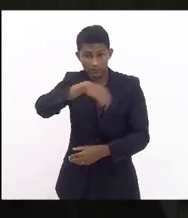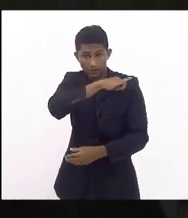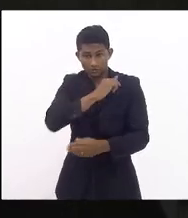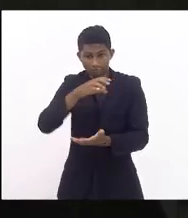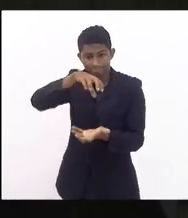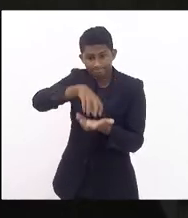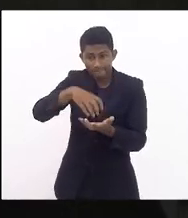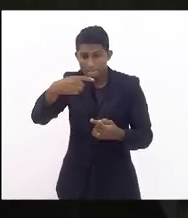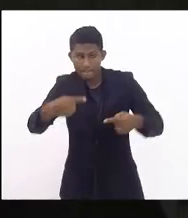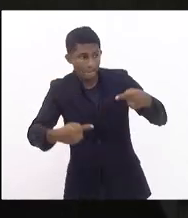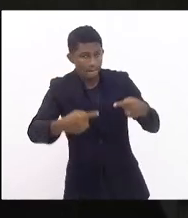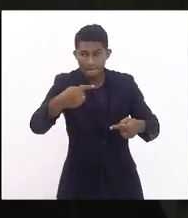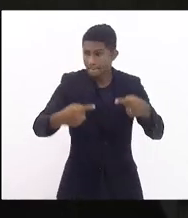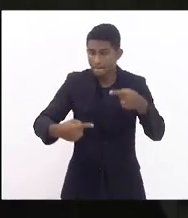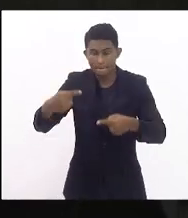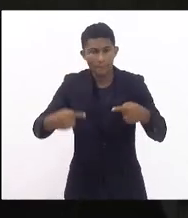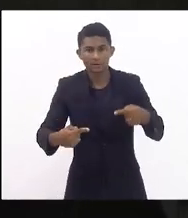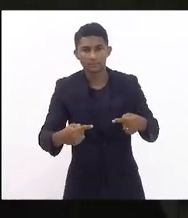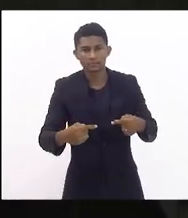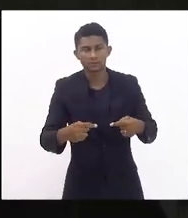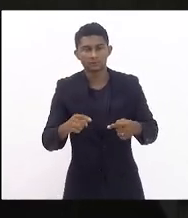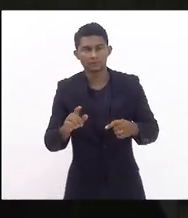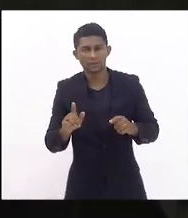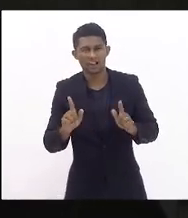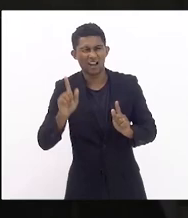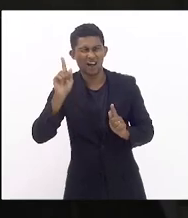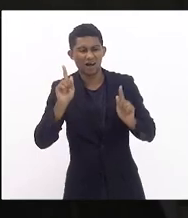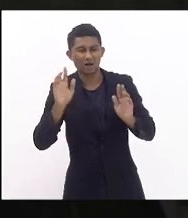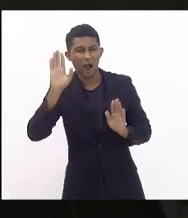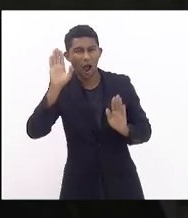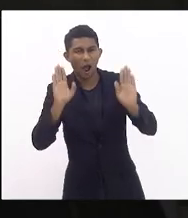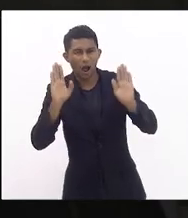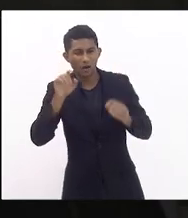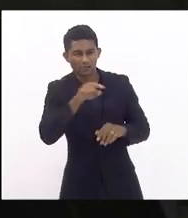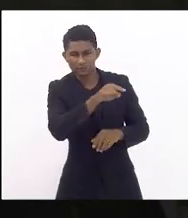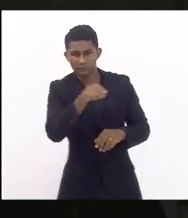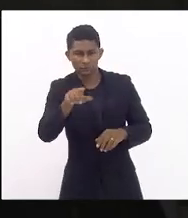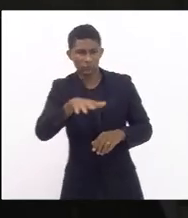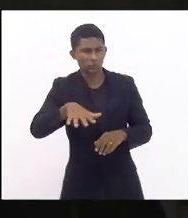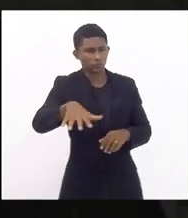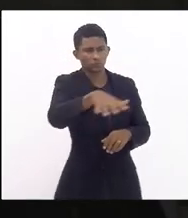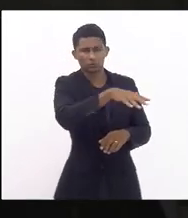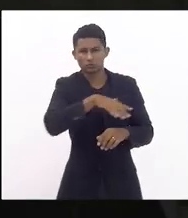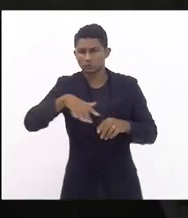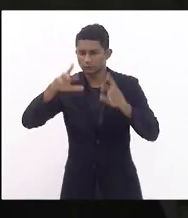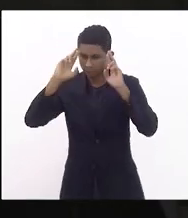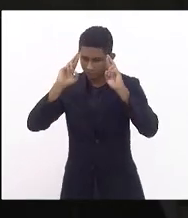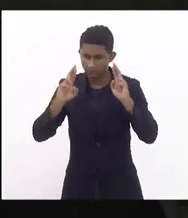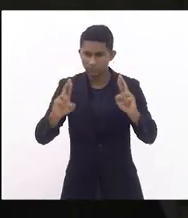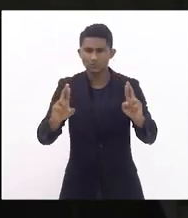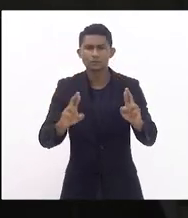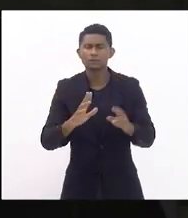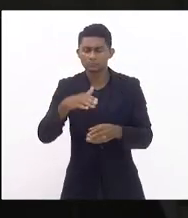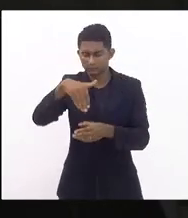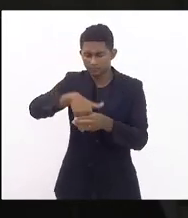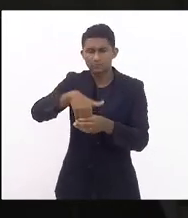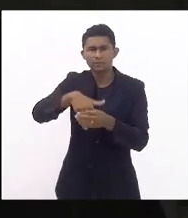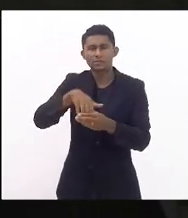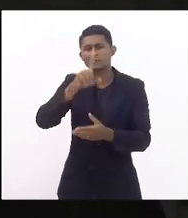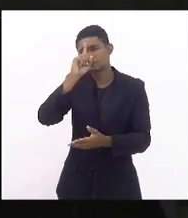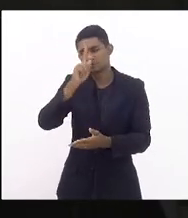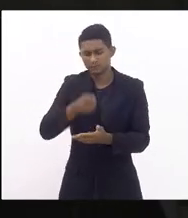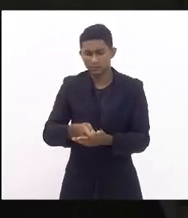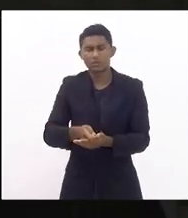respeitando todos os candidatos, né? Evidentemente que eleição se decide com voto na urna,